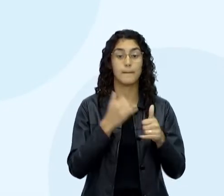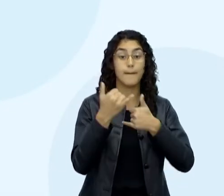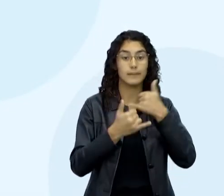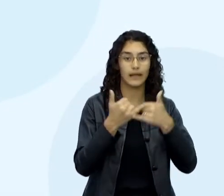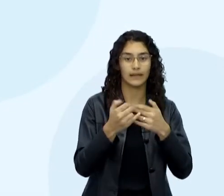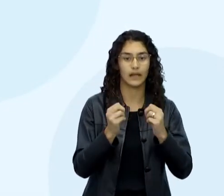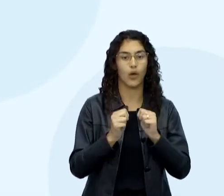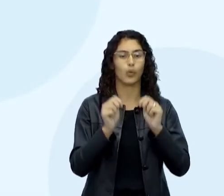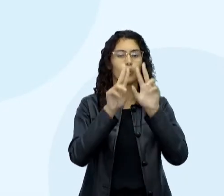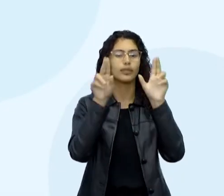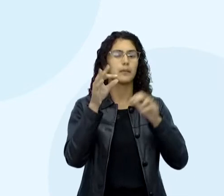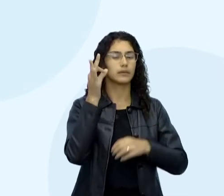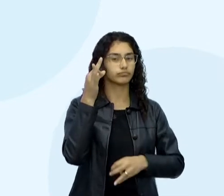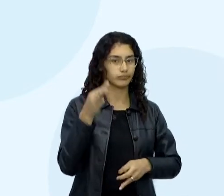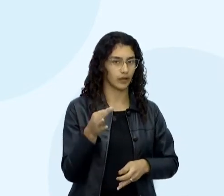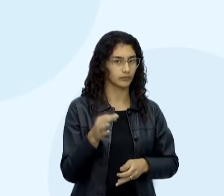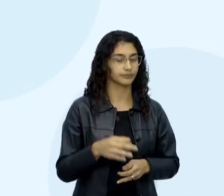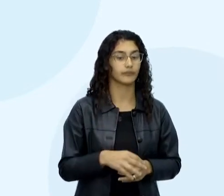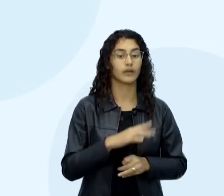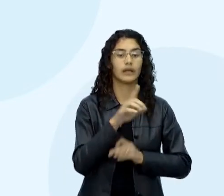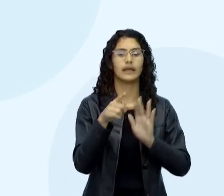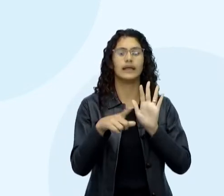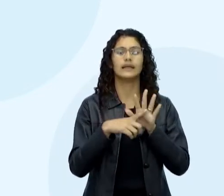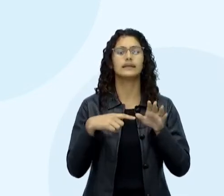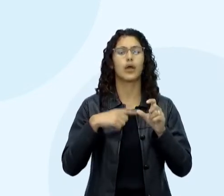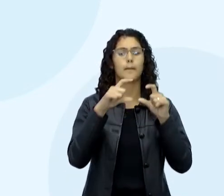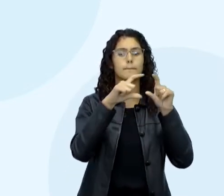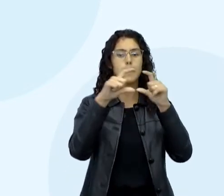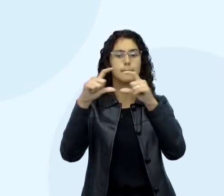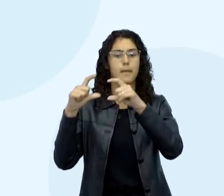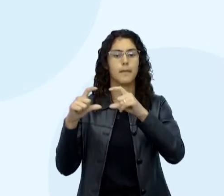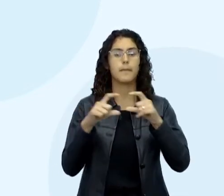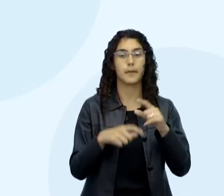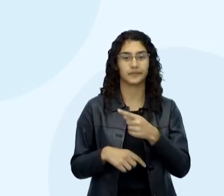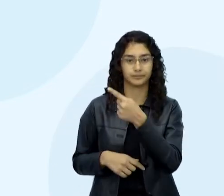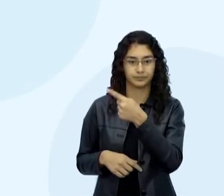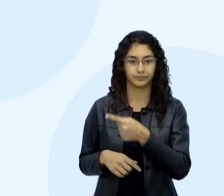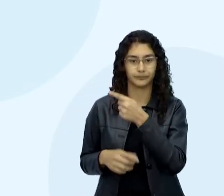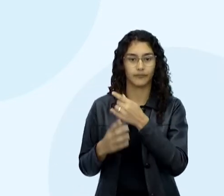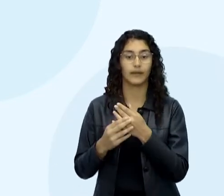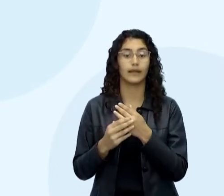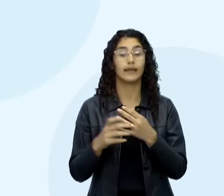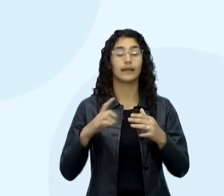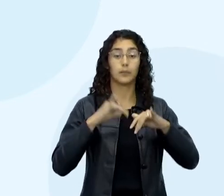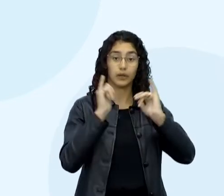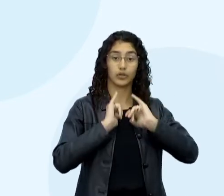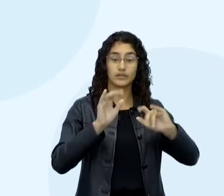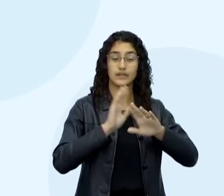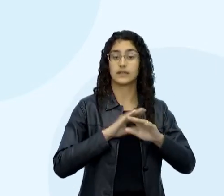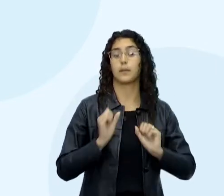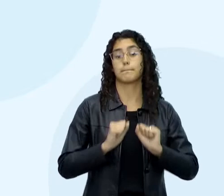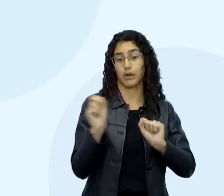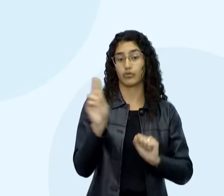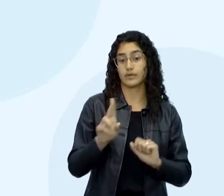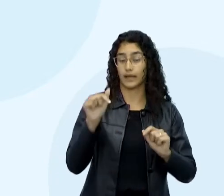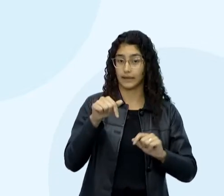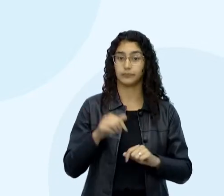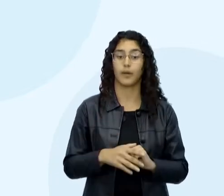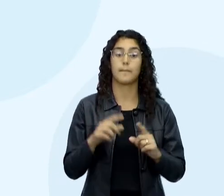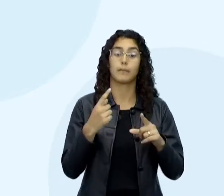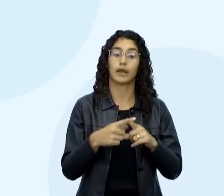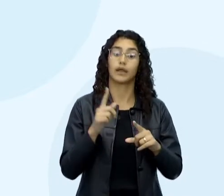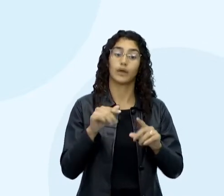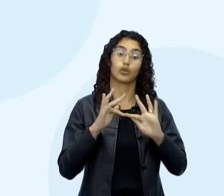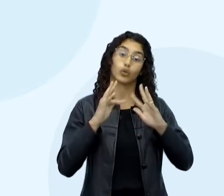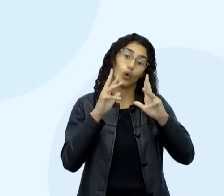com assunto sério. Sim. Abaixo temos alguns emojis e aqui uma notícia que saiu alguns canais que a gente pode usar aqui, né? Porque a gente não é ali